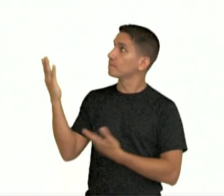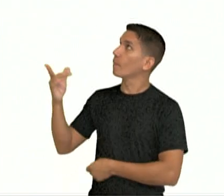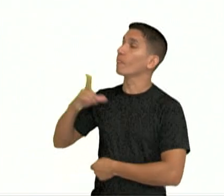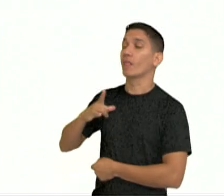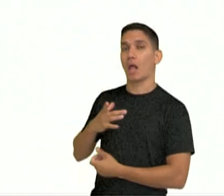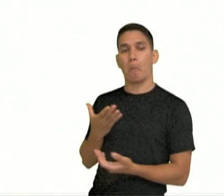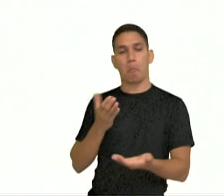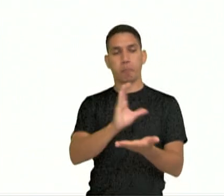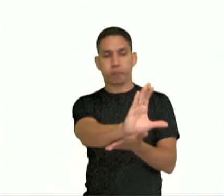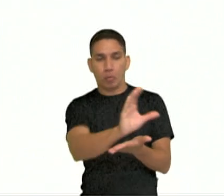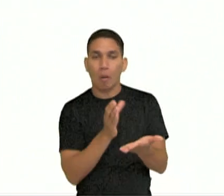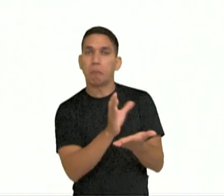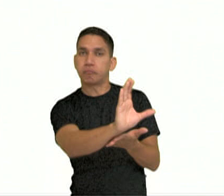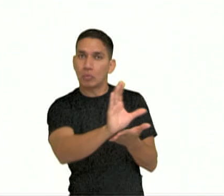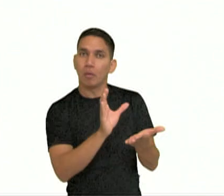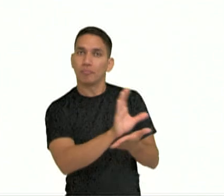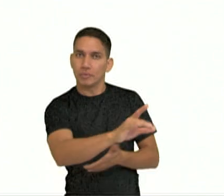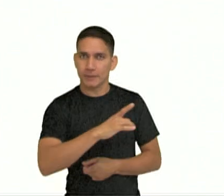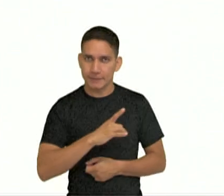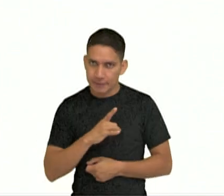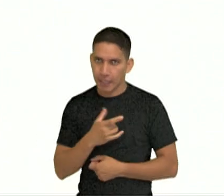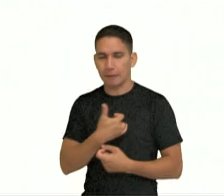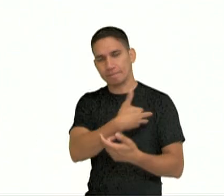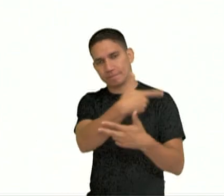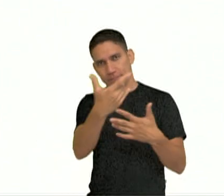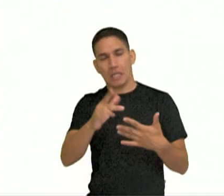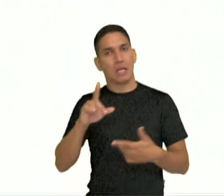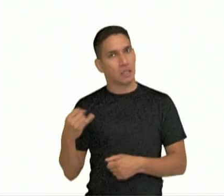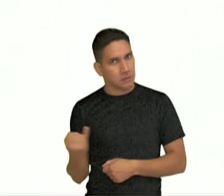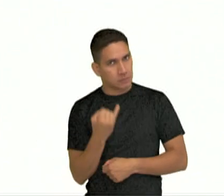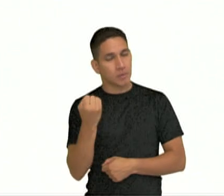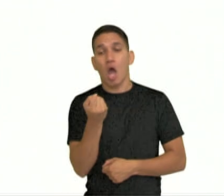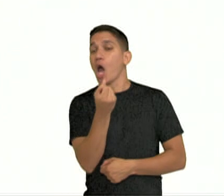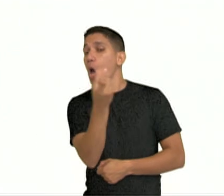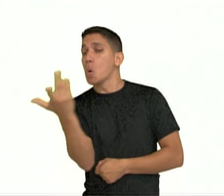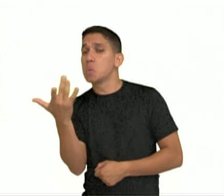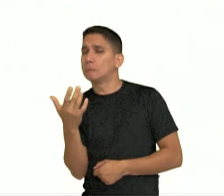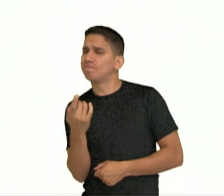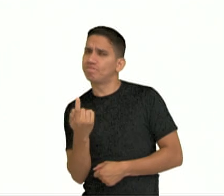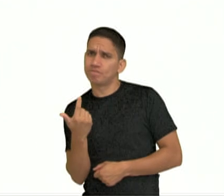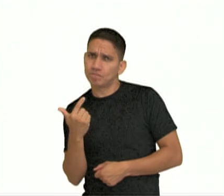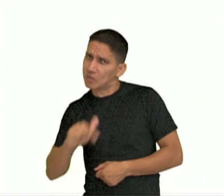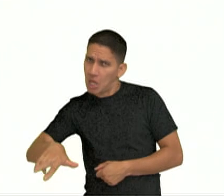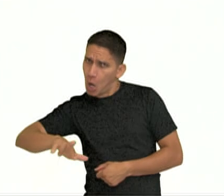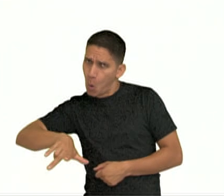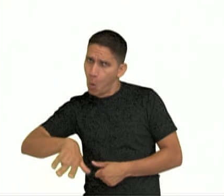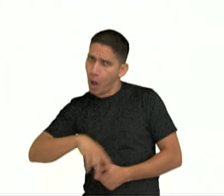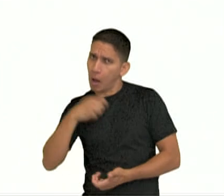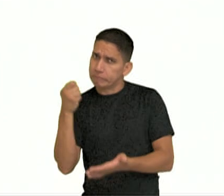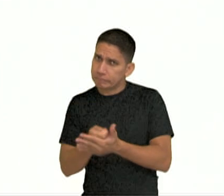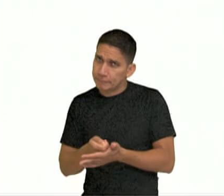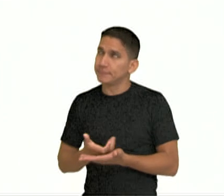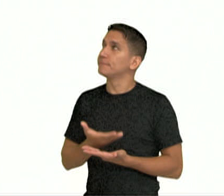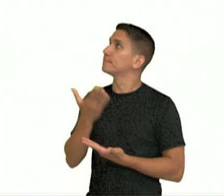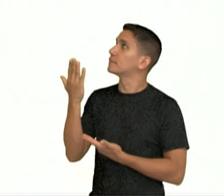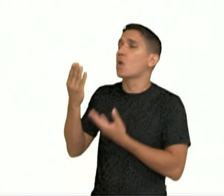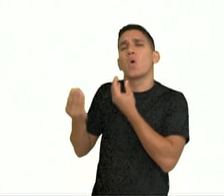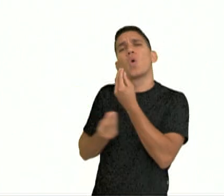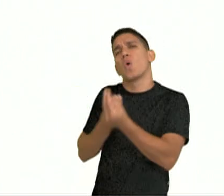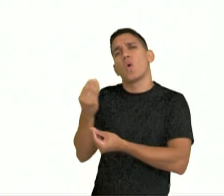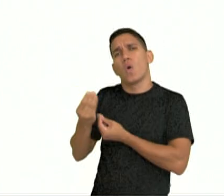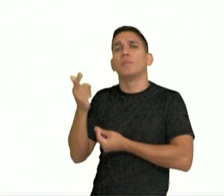né? Que nós temos os gastos que são essenciais e outros que não são essenciais. E daí como que ela